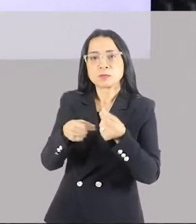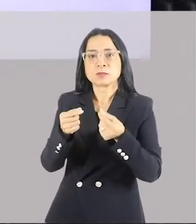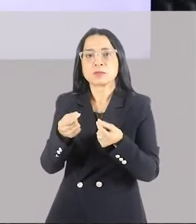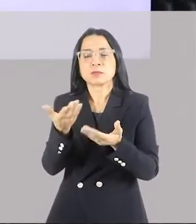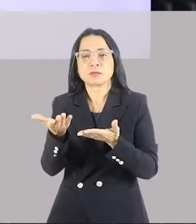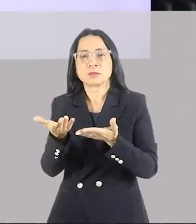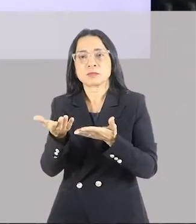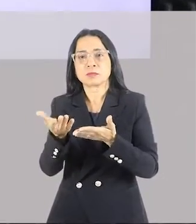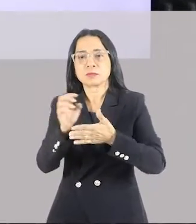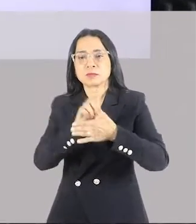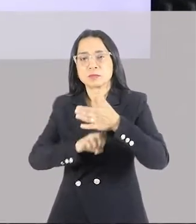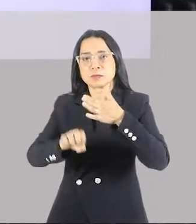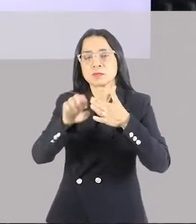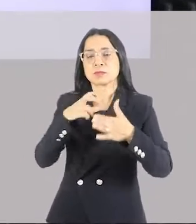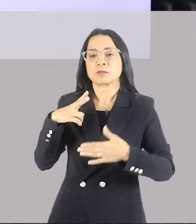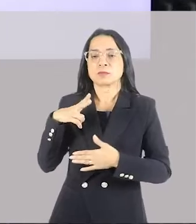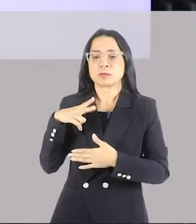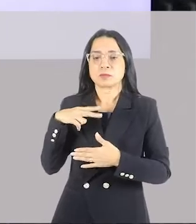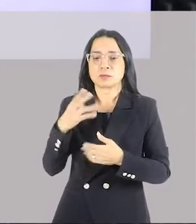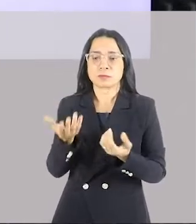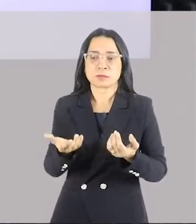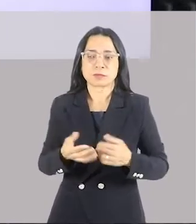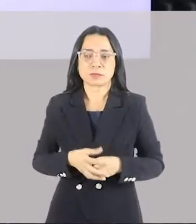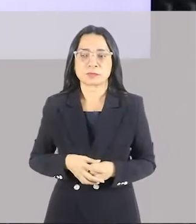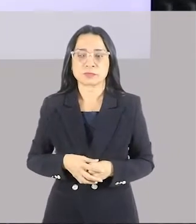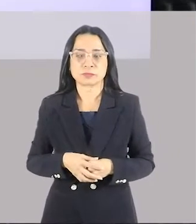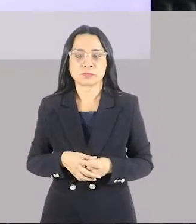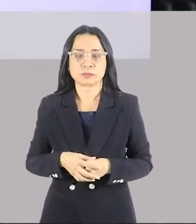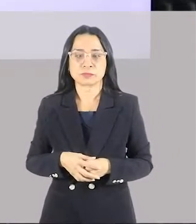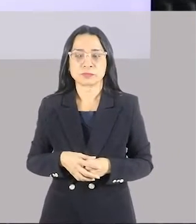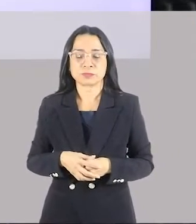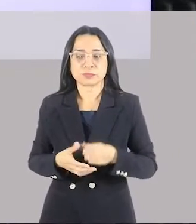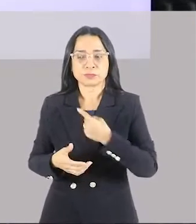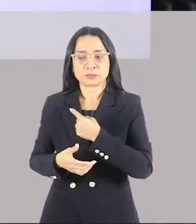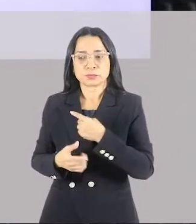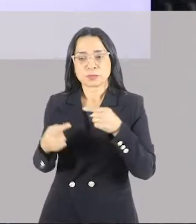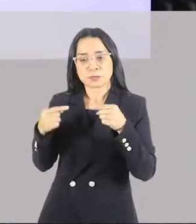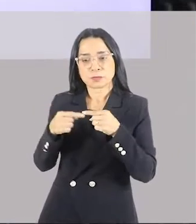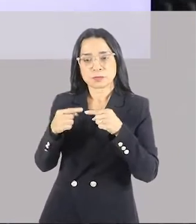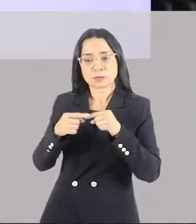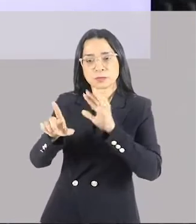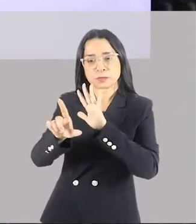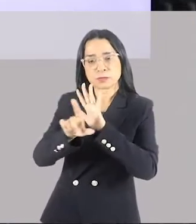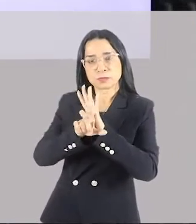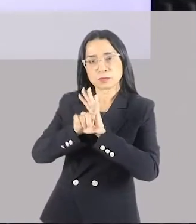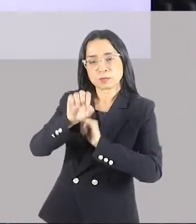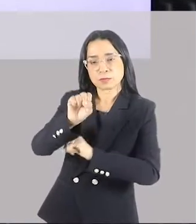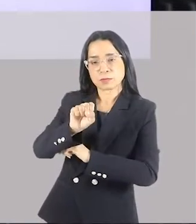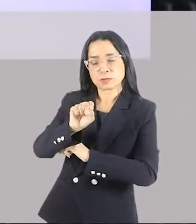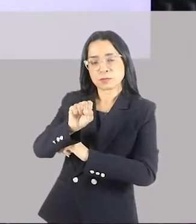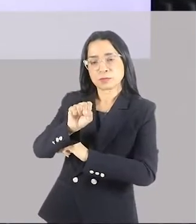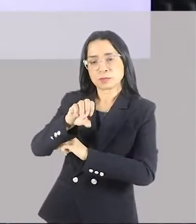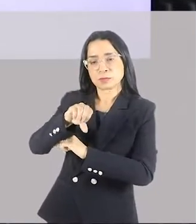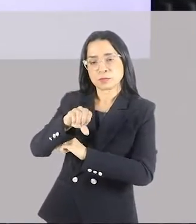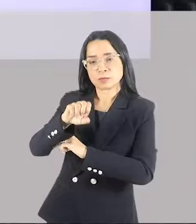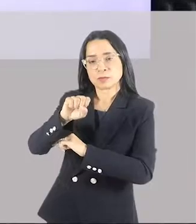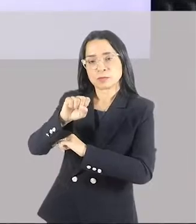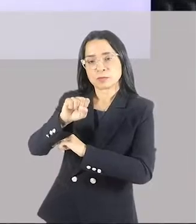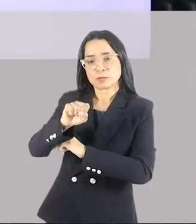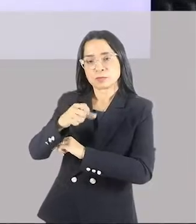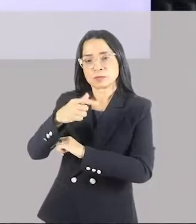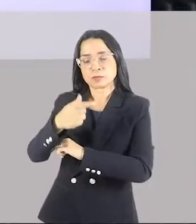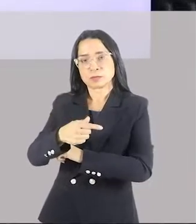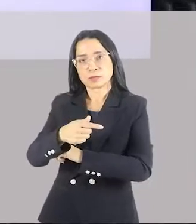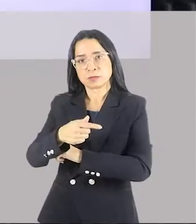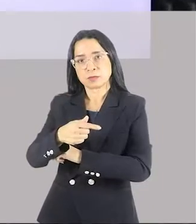por meio de uma entidade privada. De acordo com a Lei 8987 de 95, uma